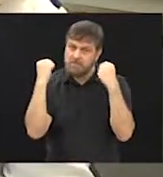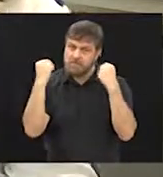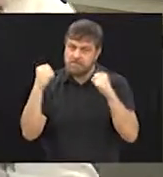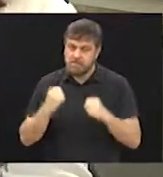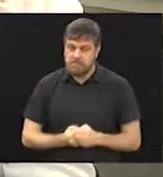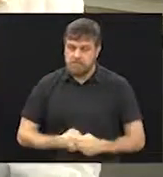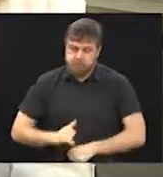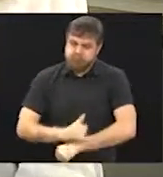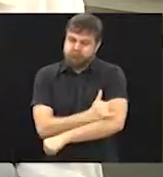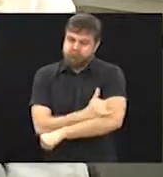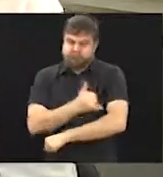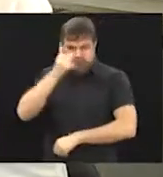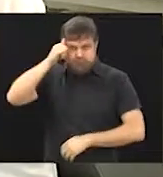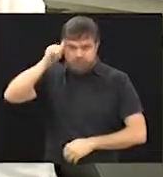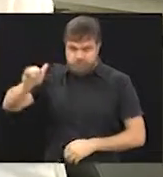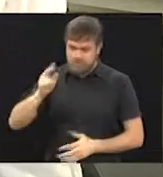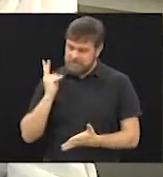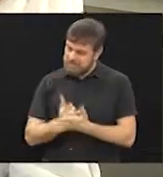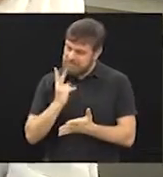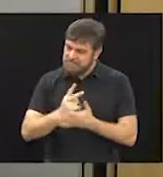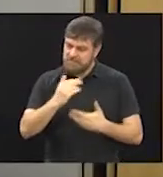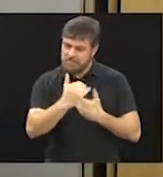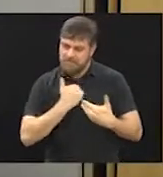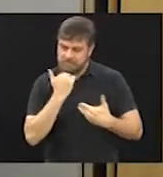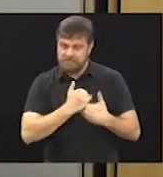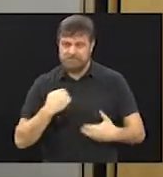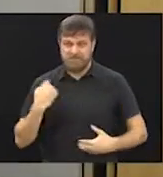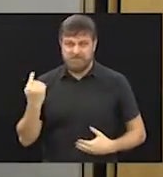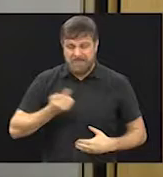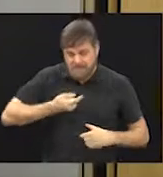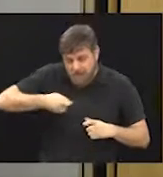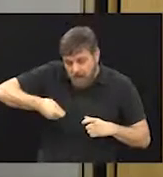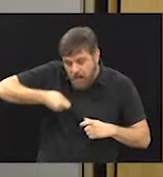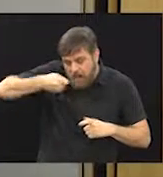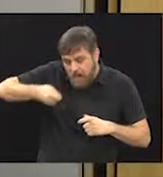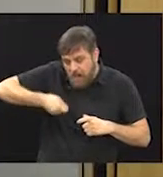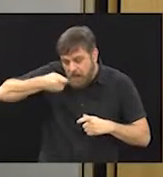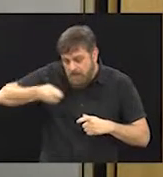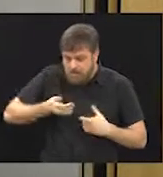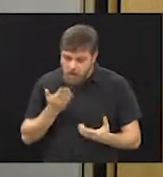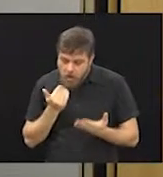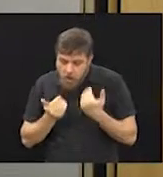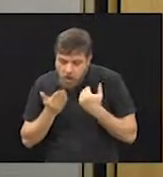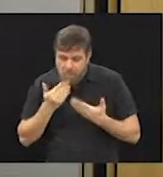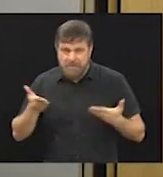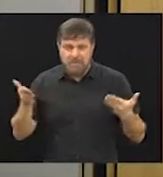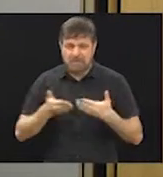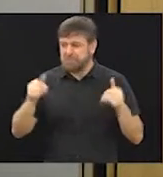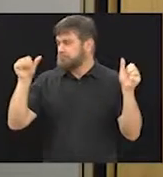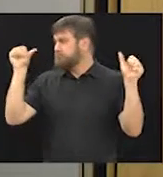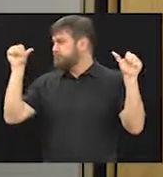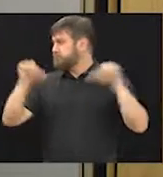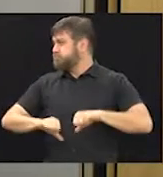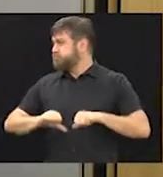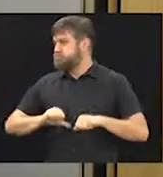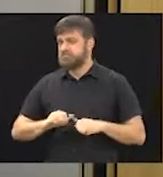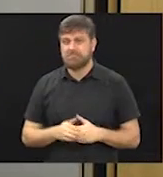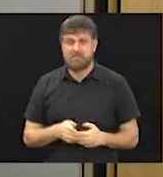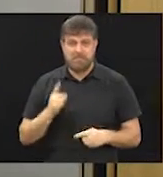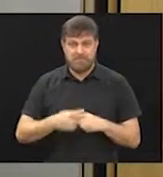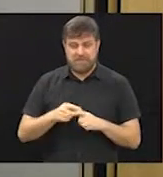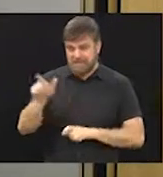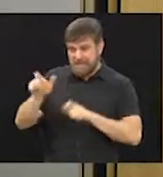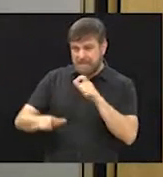no peso, são sempre esses. E a nossa alimentação hoje está muito ruim, né? A ingesta de